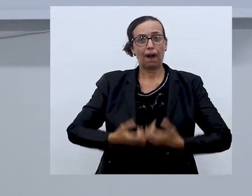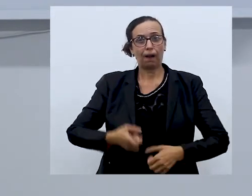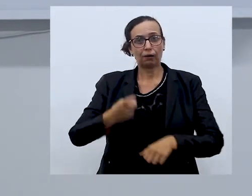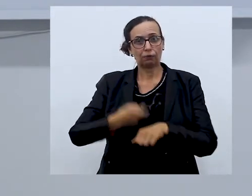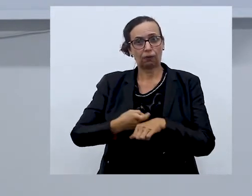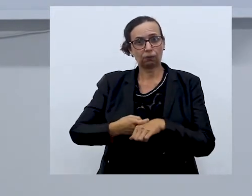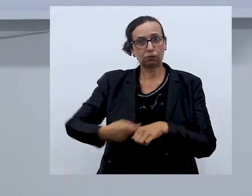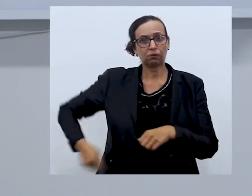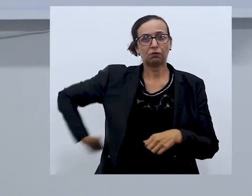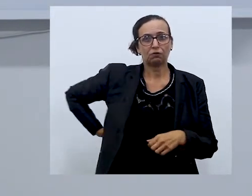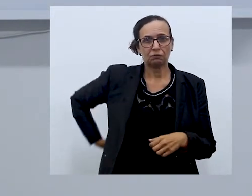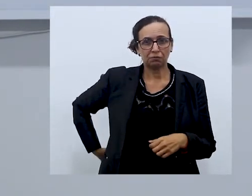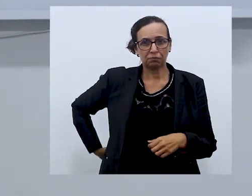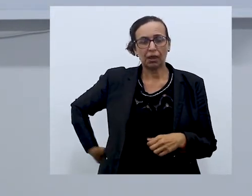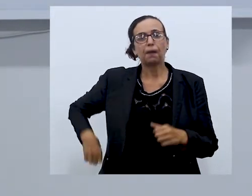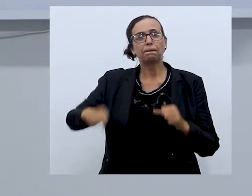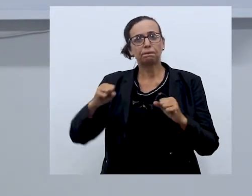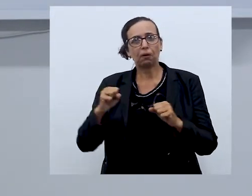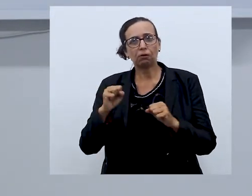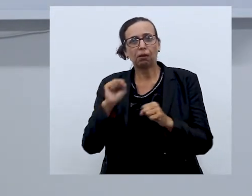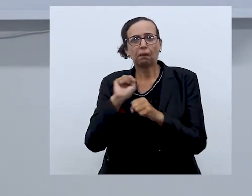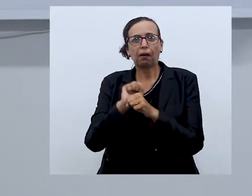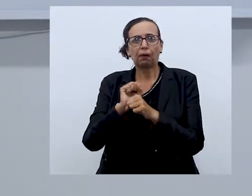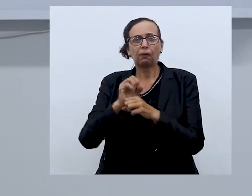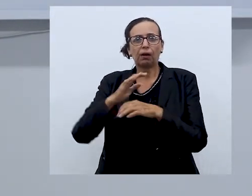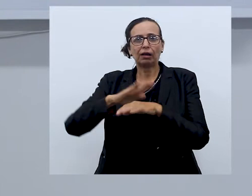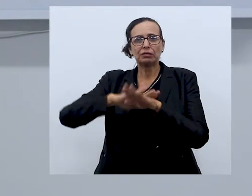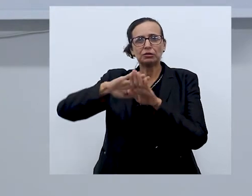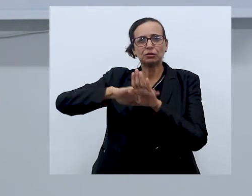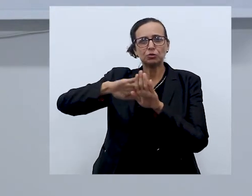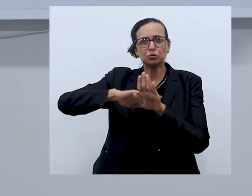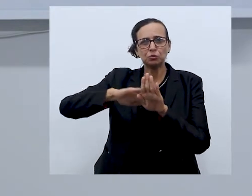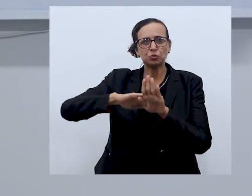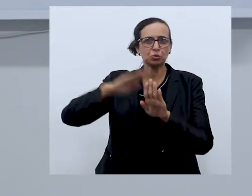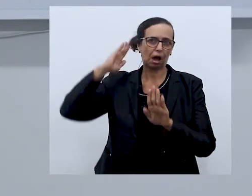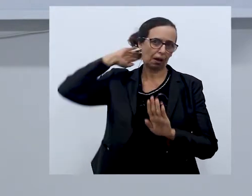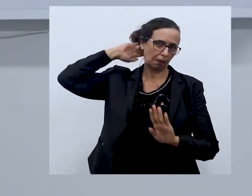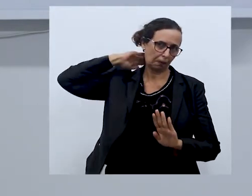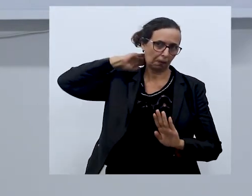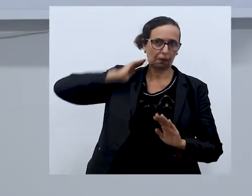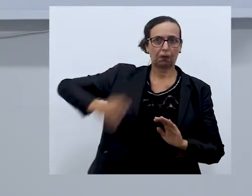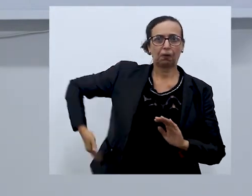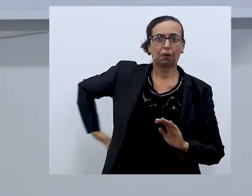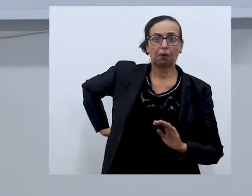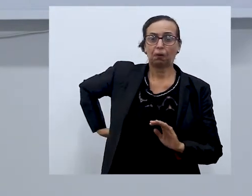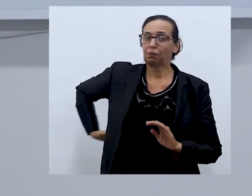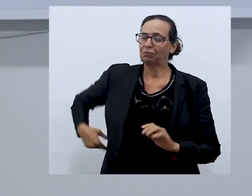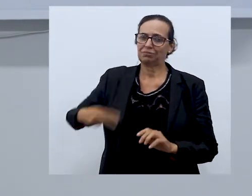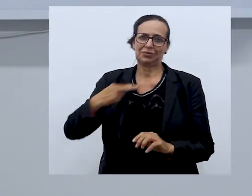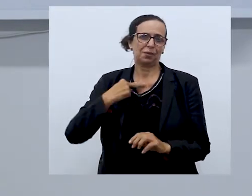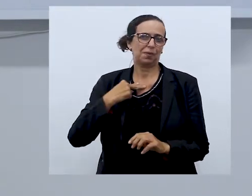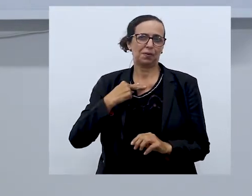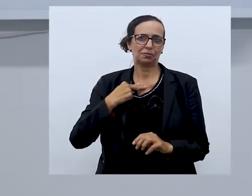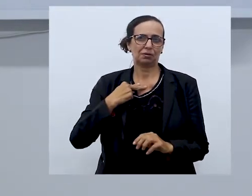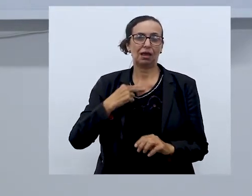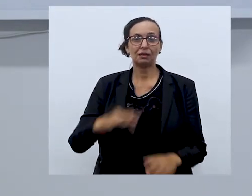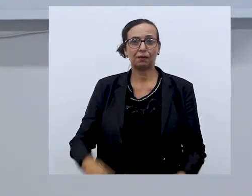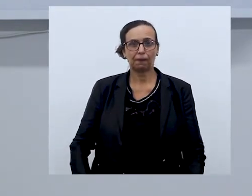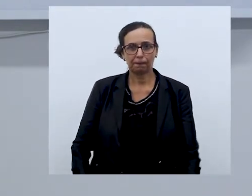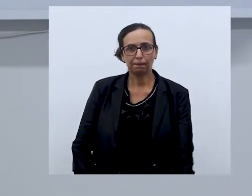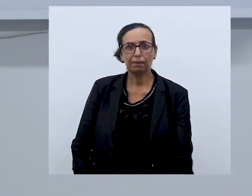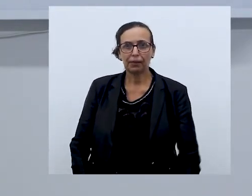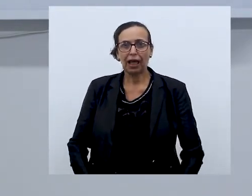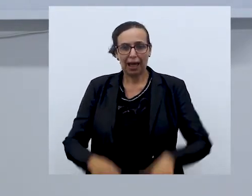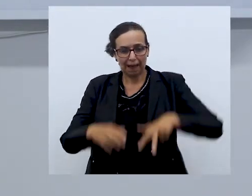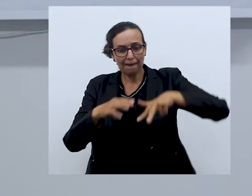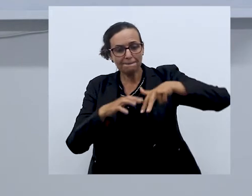talas no local lesionado, visto que existe partes do nosso corpo, como o fêmur e o ombro, quando colocados talas de